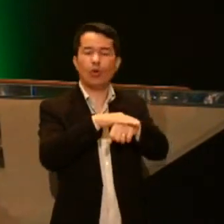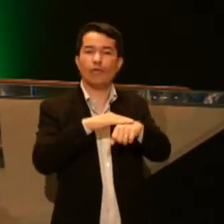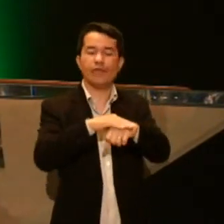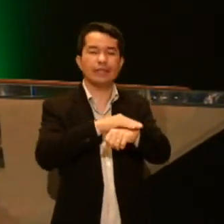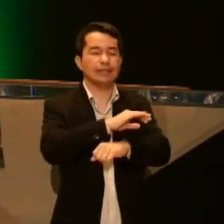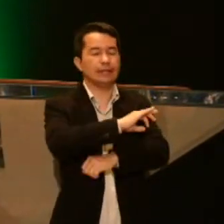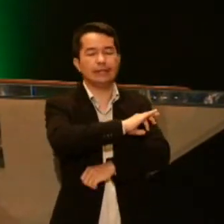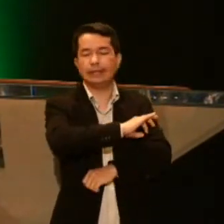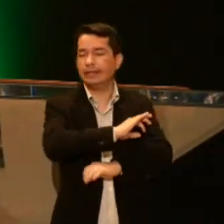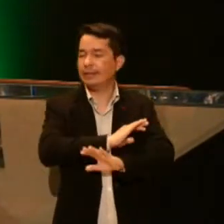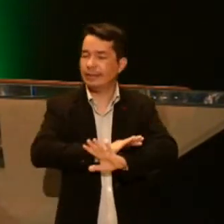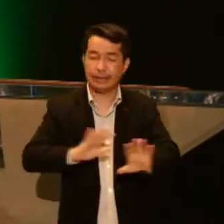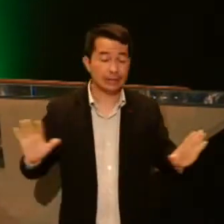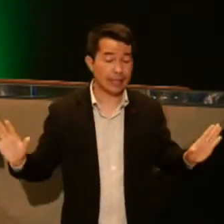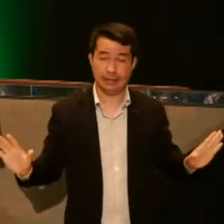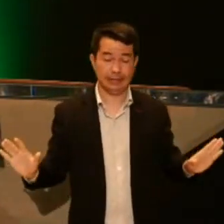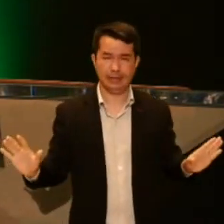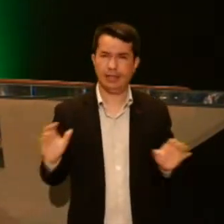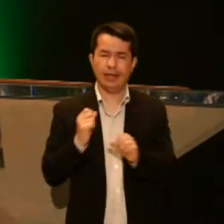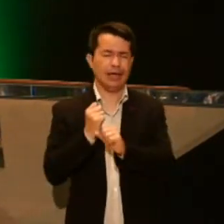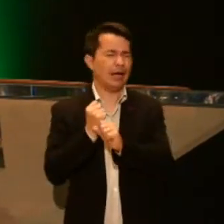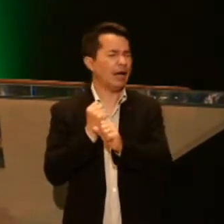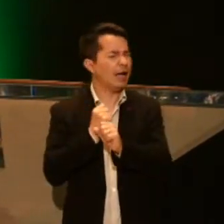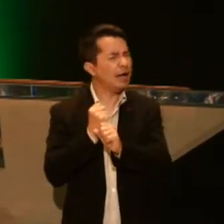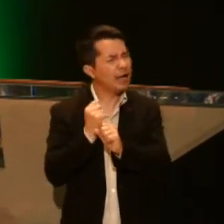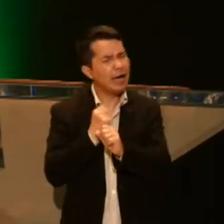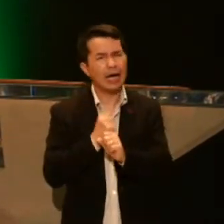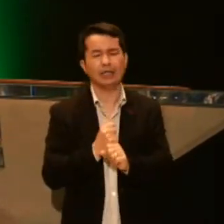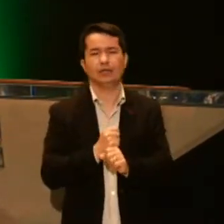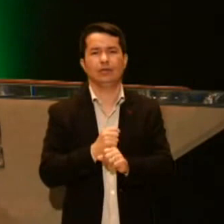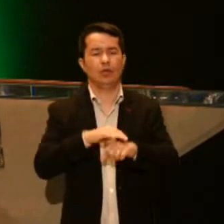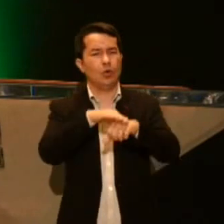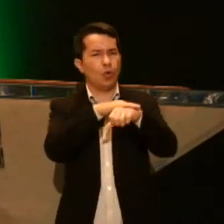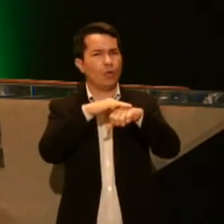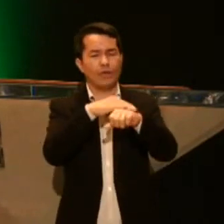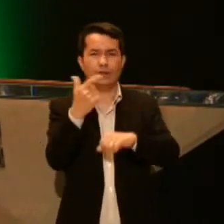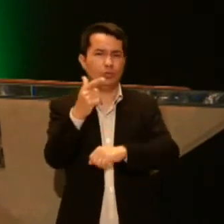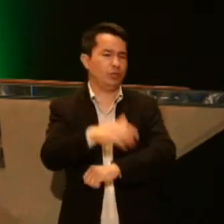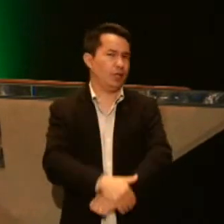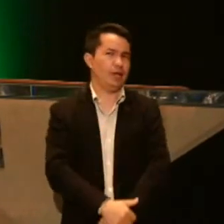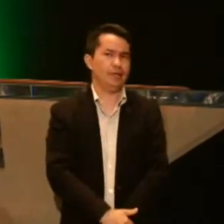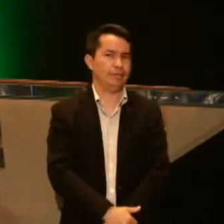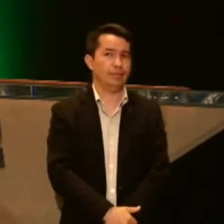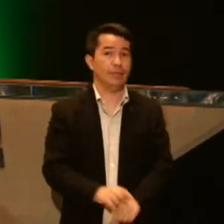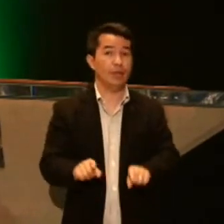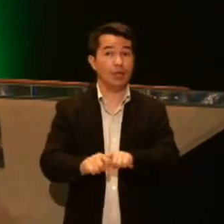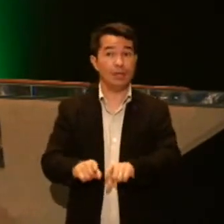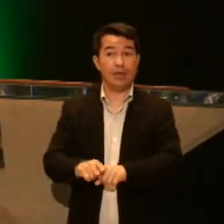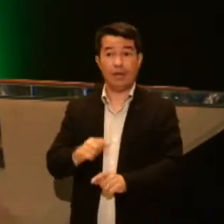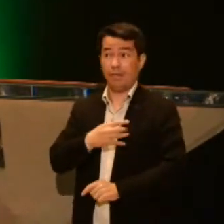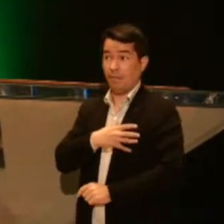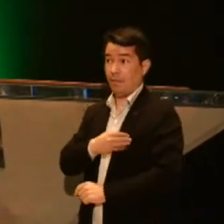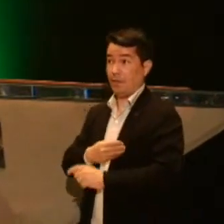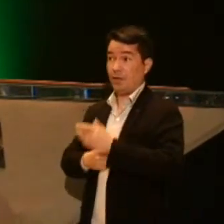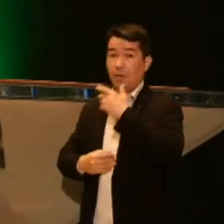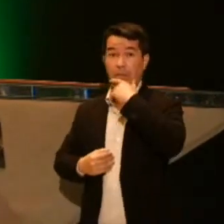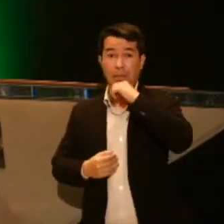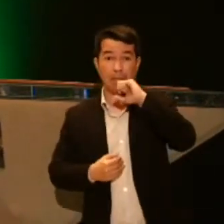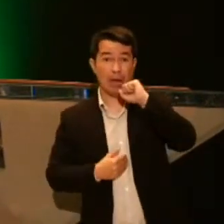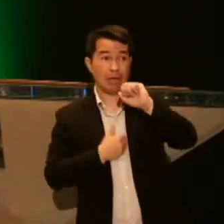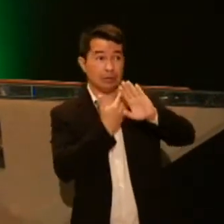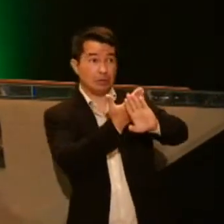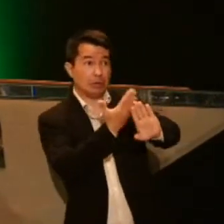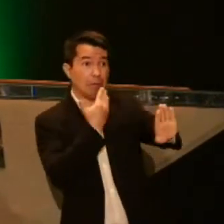anos, tem filhos e pais que não se conversam. Você fala, pastor, isso não existe.